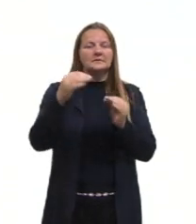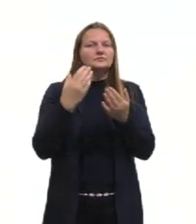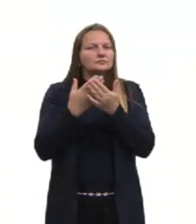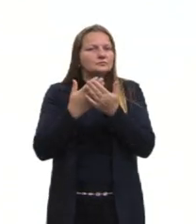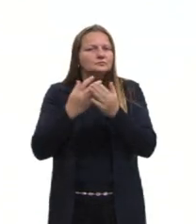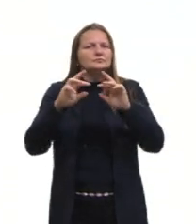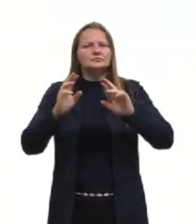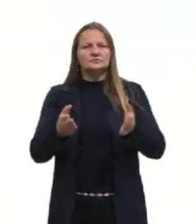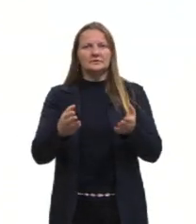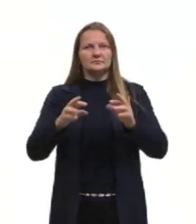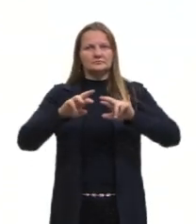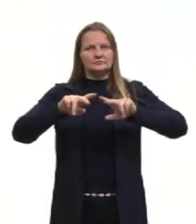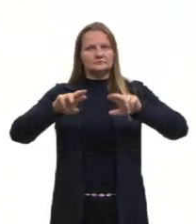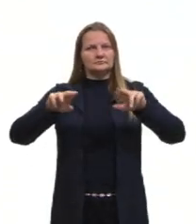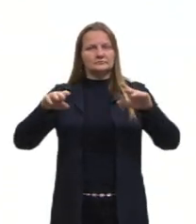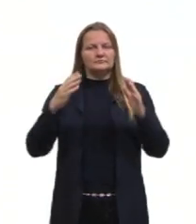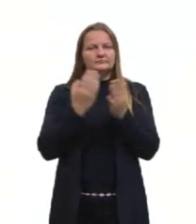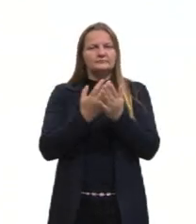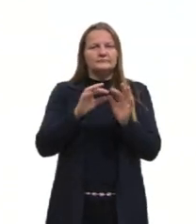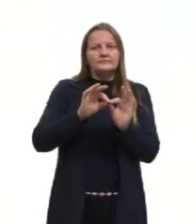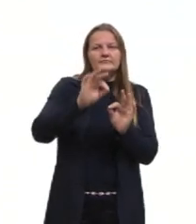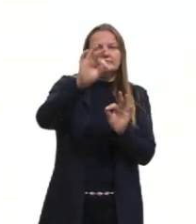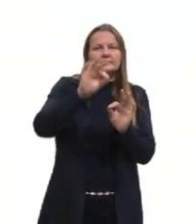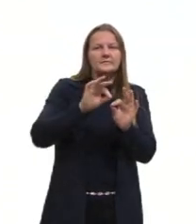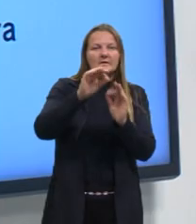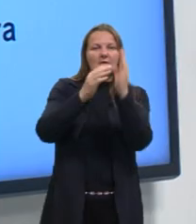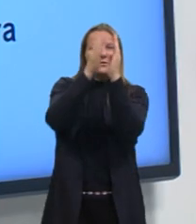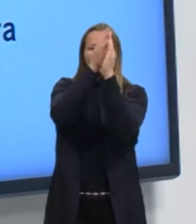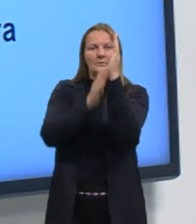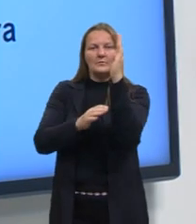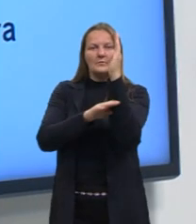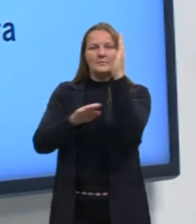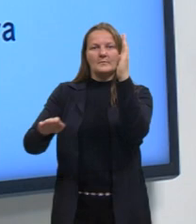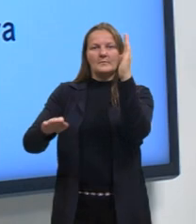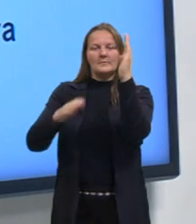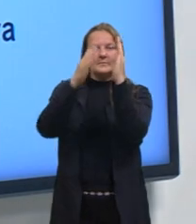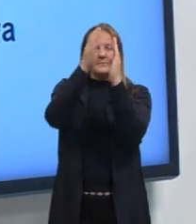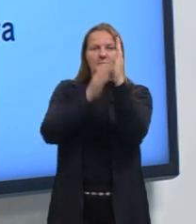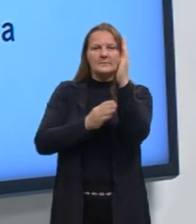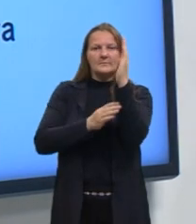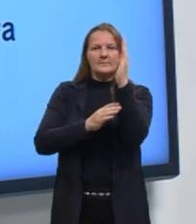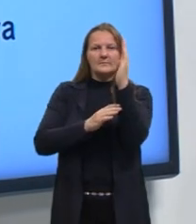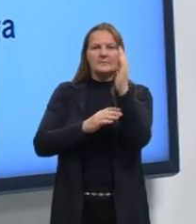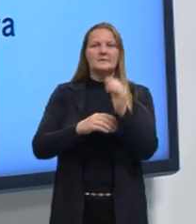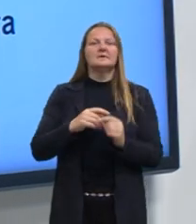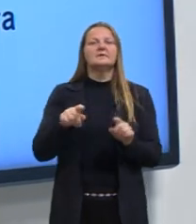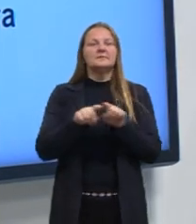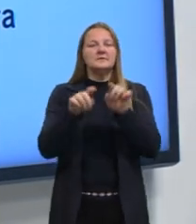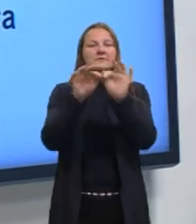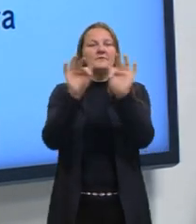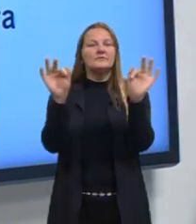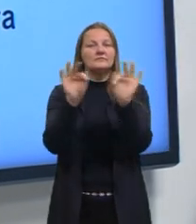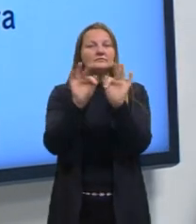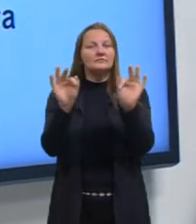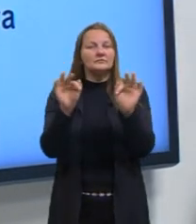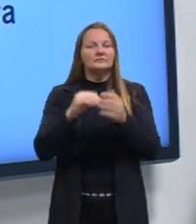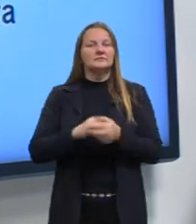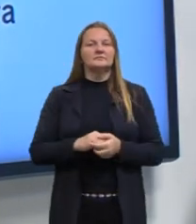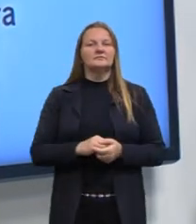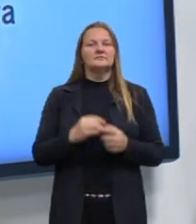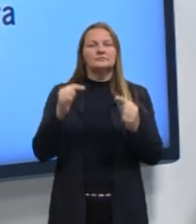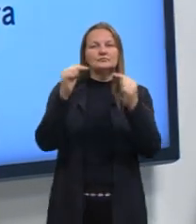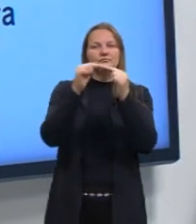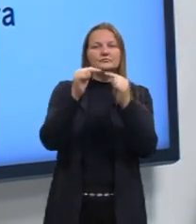Essa questão aí de retas o plano cartesiano funções né Principalmente a função afim